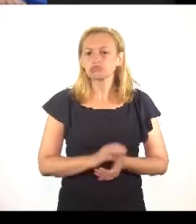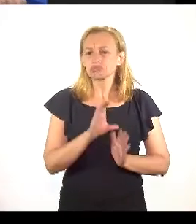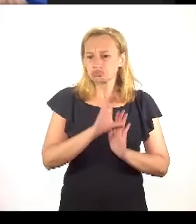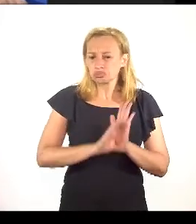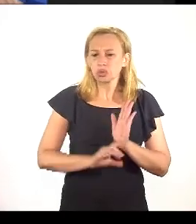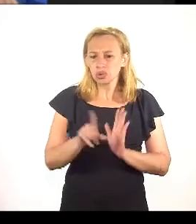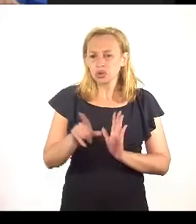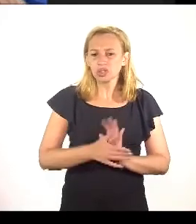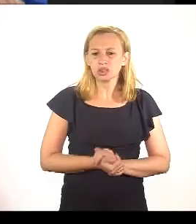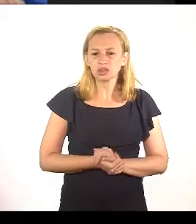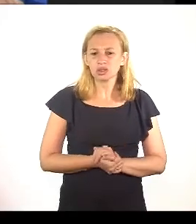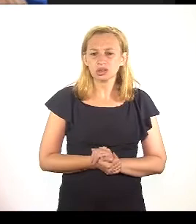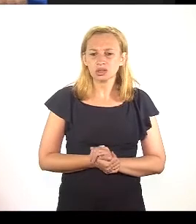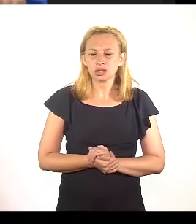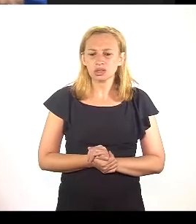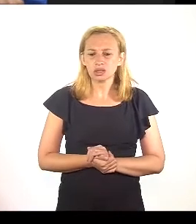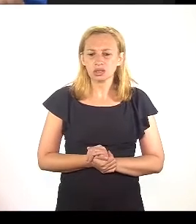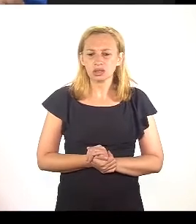De gerente de projetos?